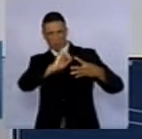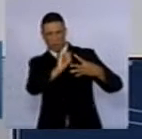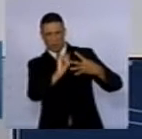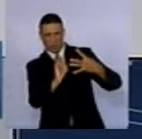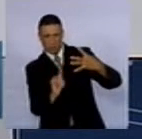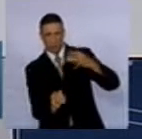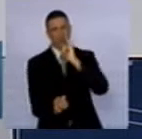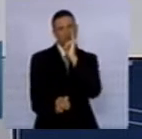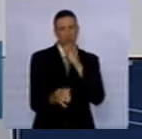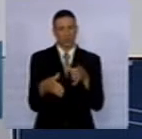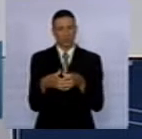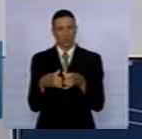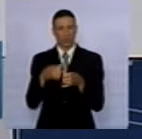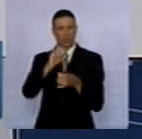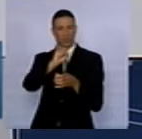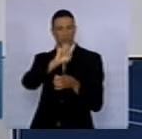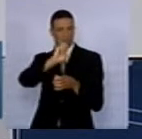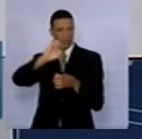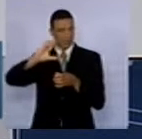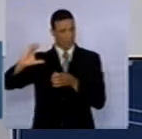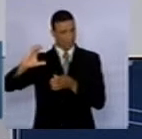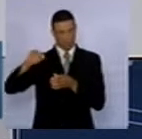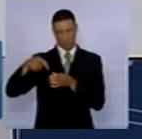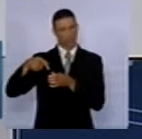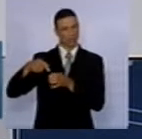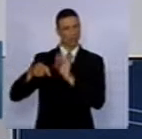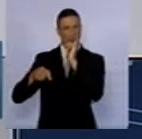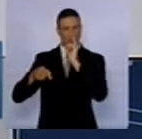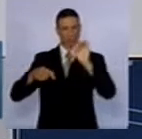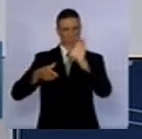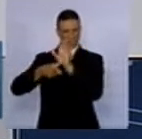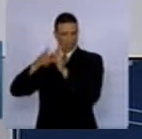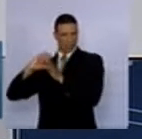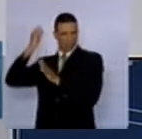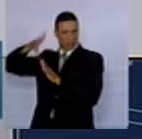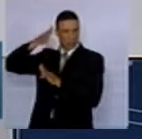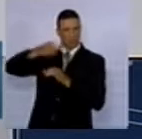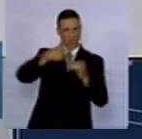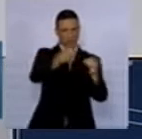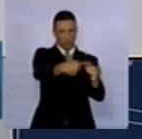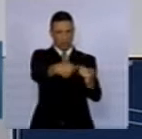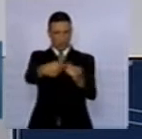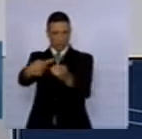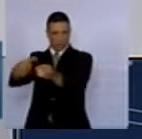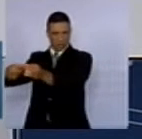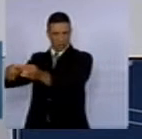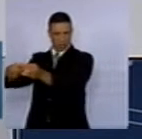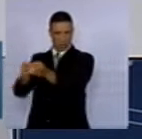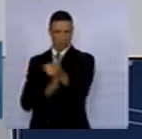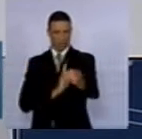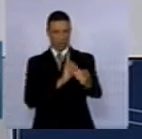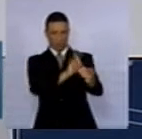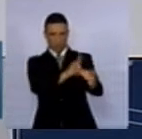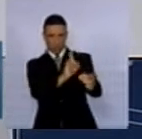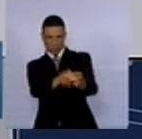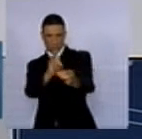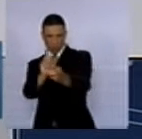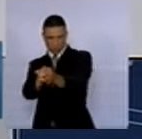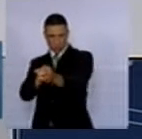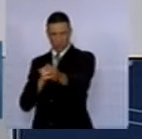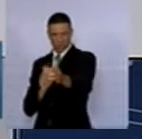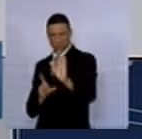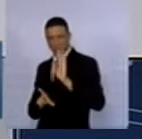lei seac as cidades que foram citadas aqui tá certo como novos pedidos e novos entrantes da lei do